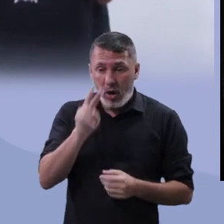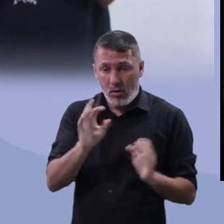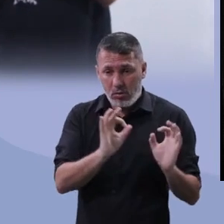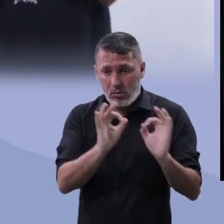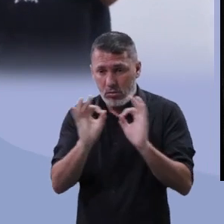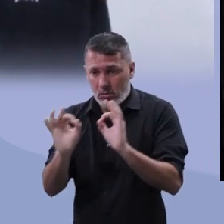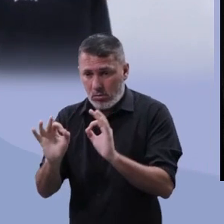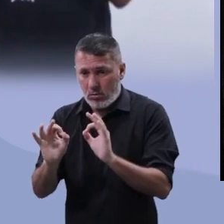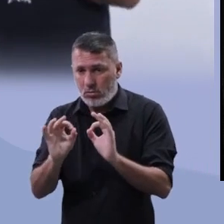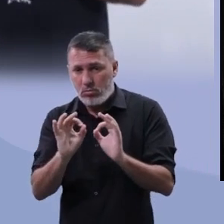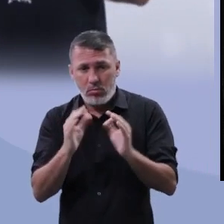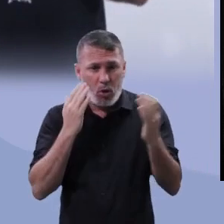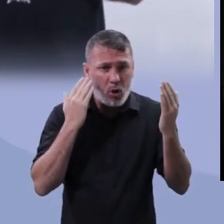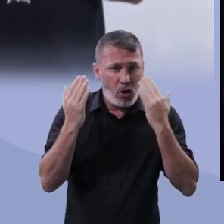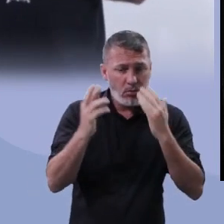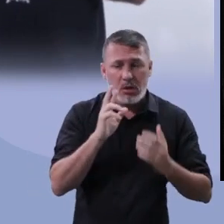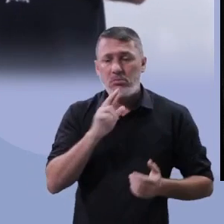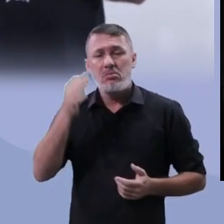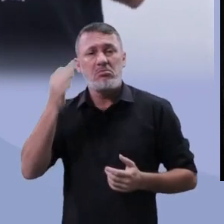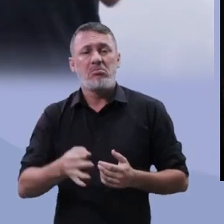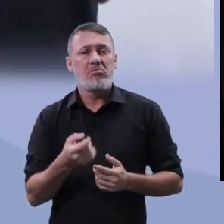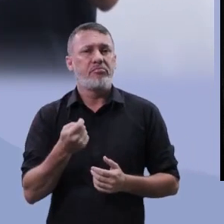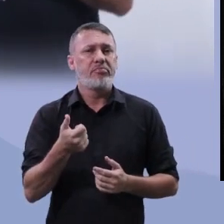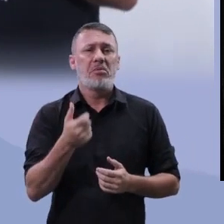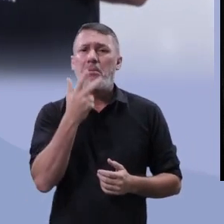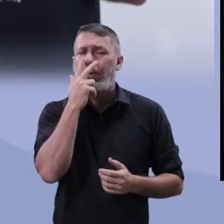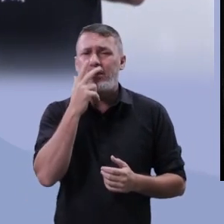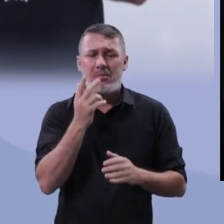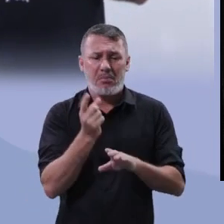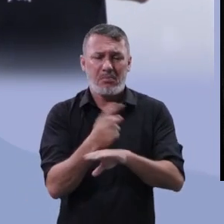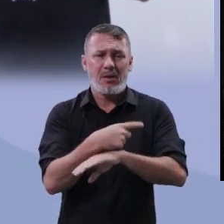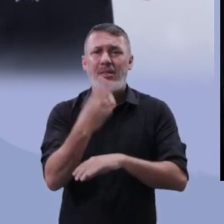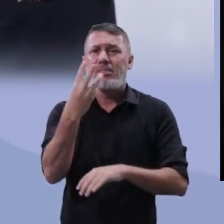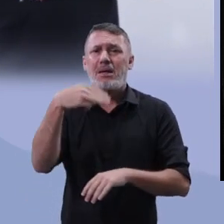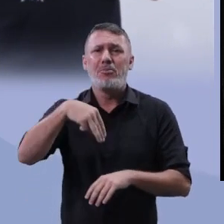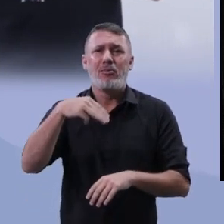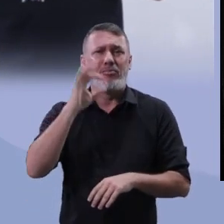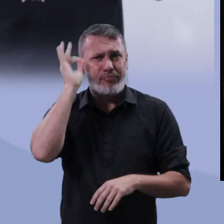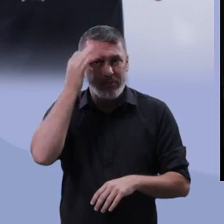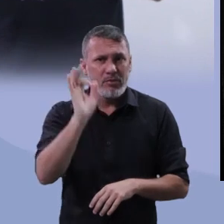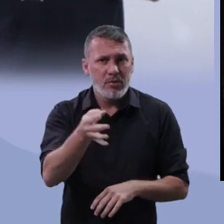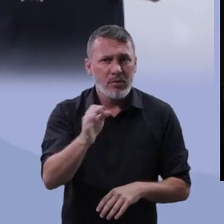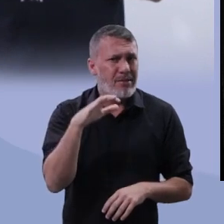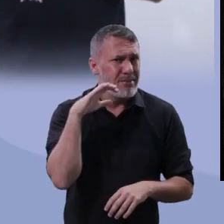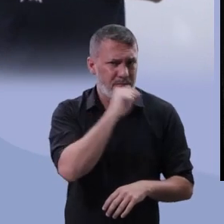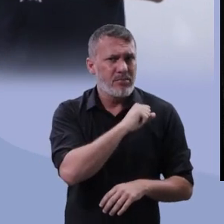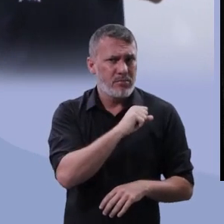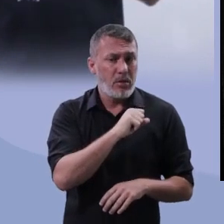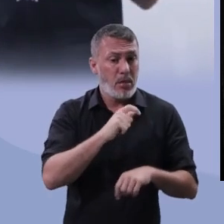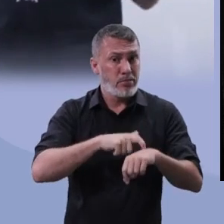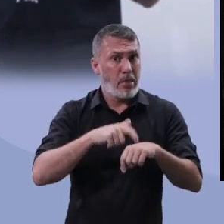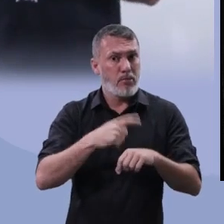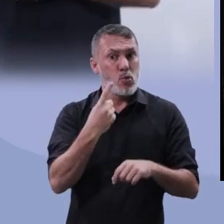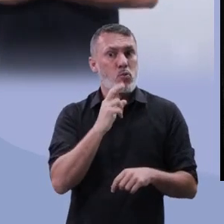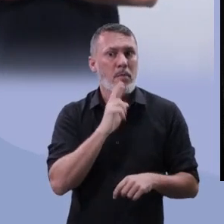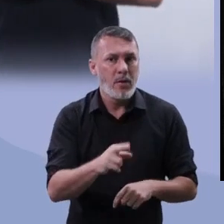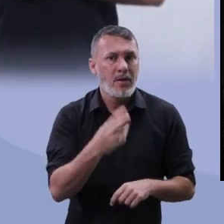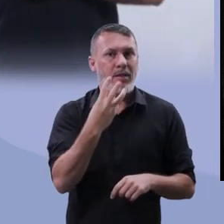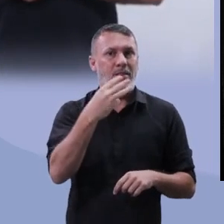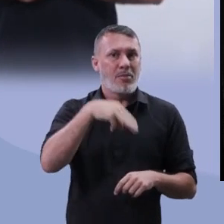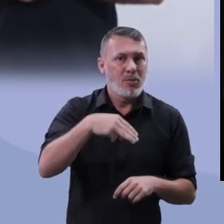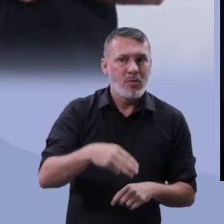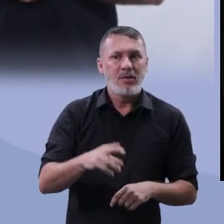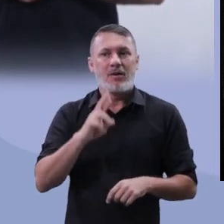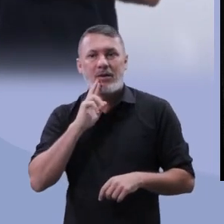de olhar e marcar a resposta certa. E dá para fazer com menos de 3 minutos. Né, meu hack? Que é o tempo que a gente tem para